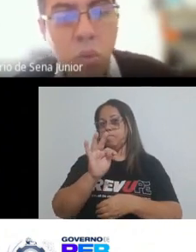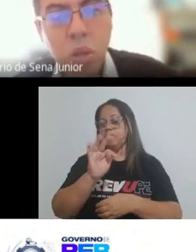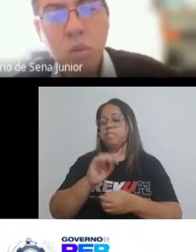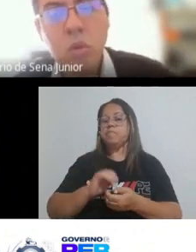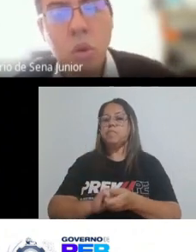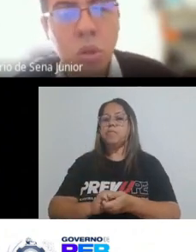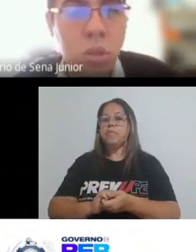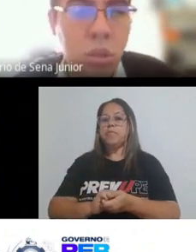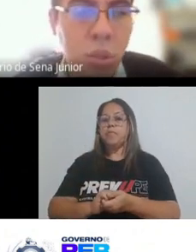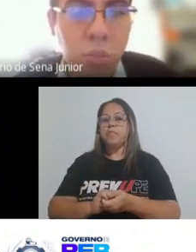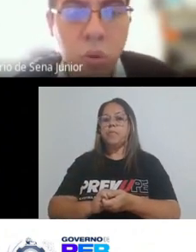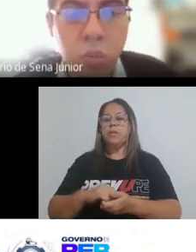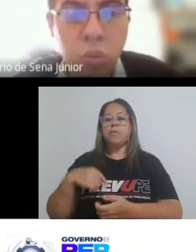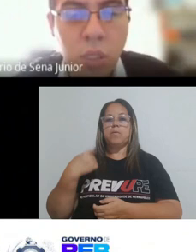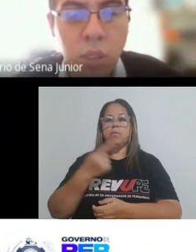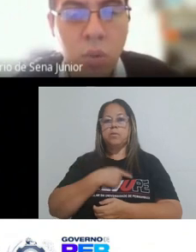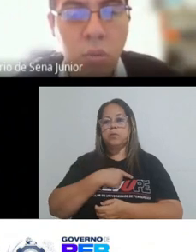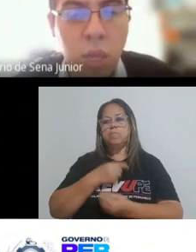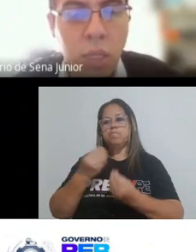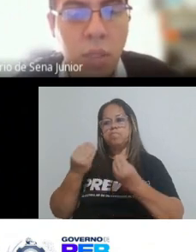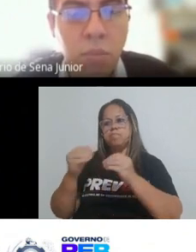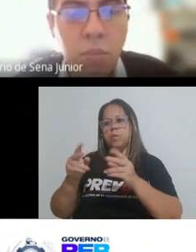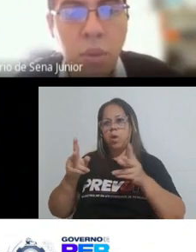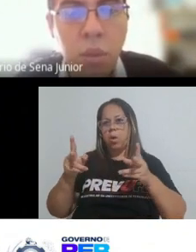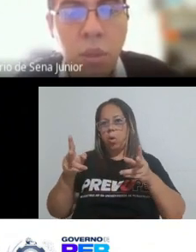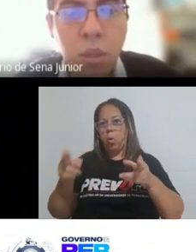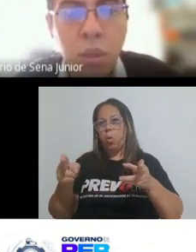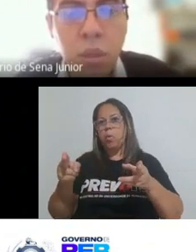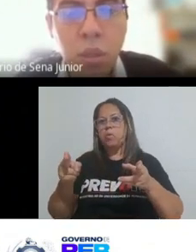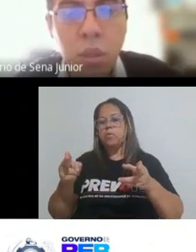Quando nós impomos essa igualdade,